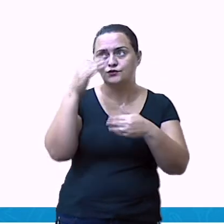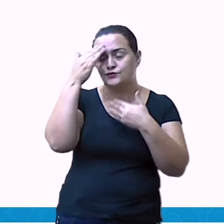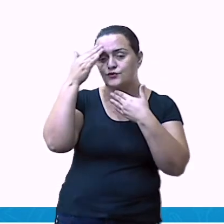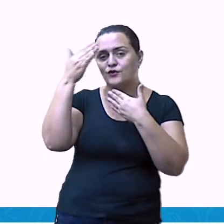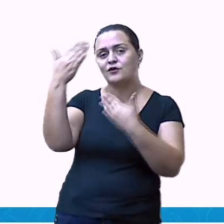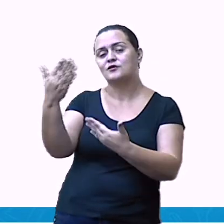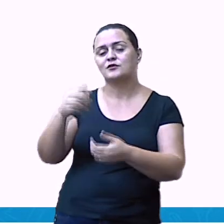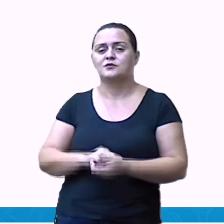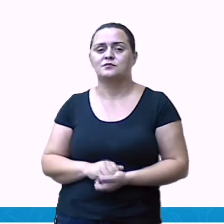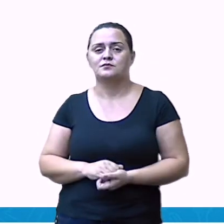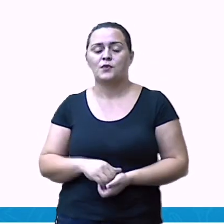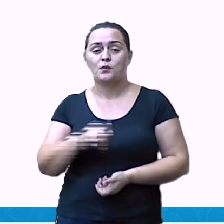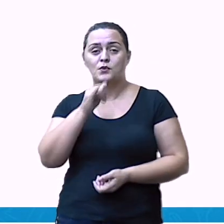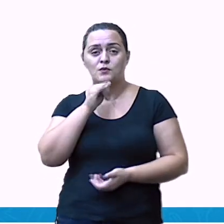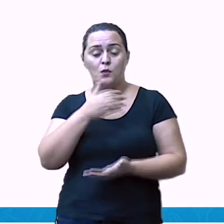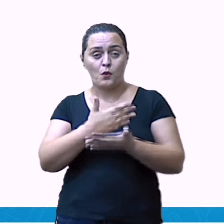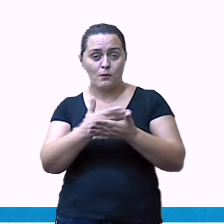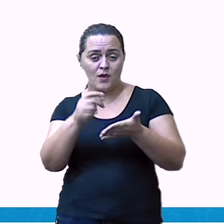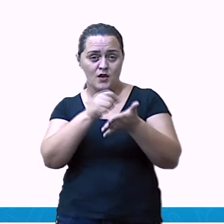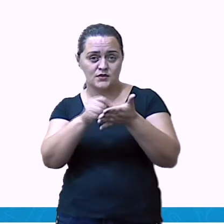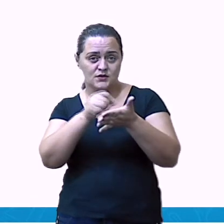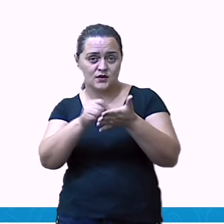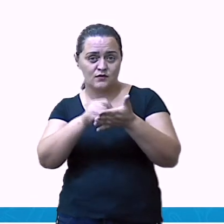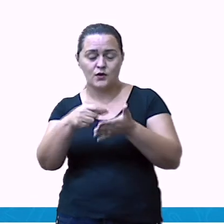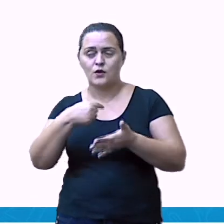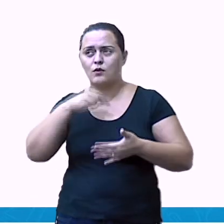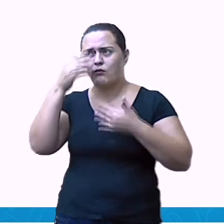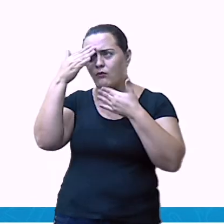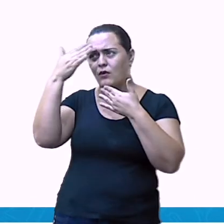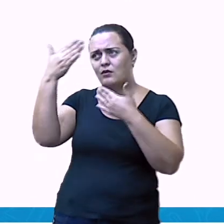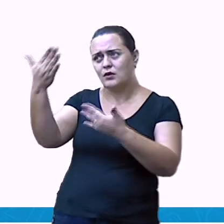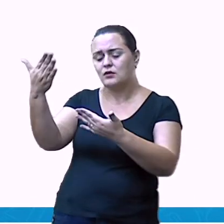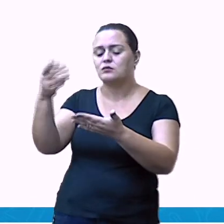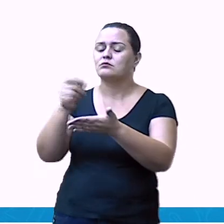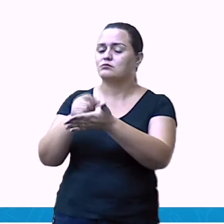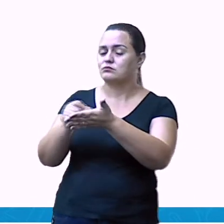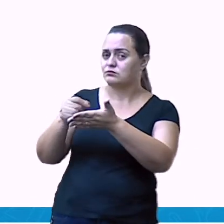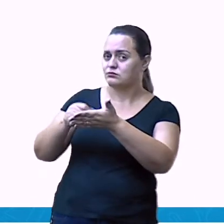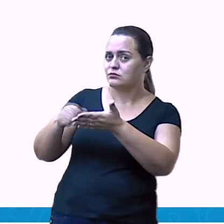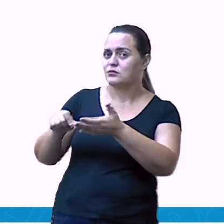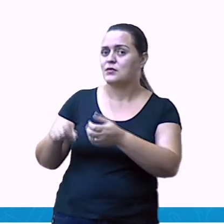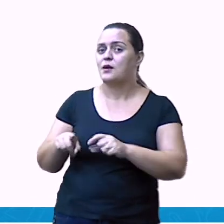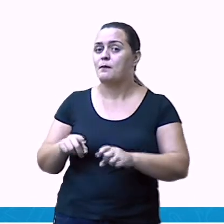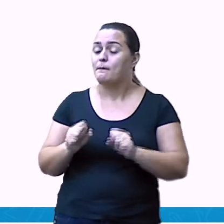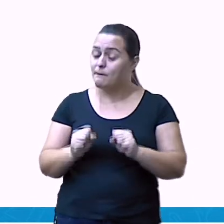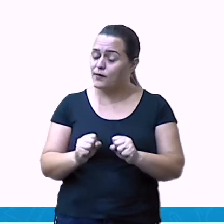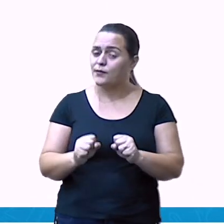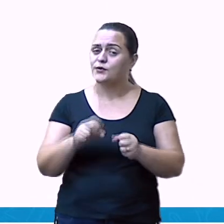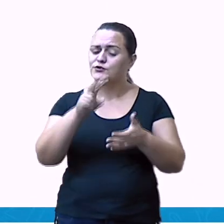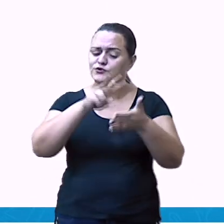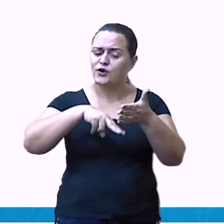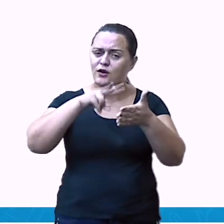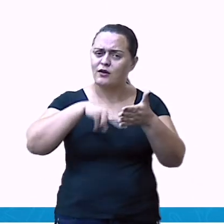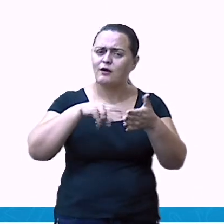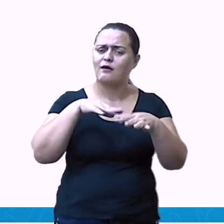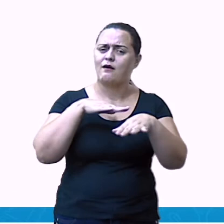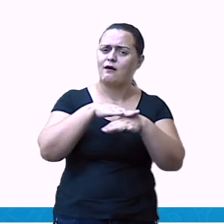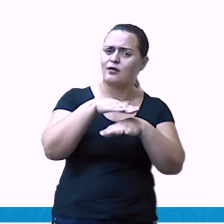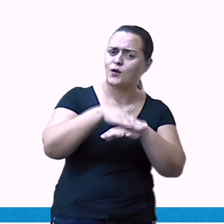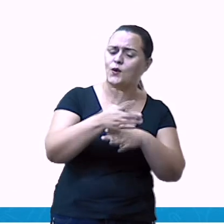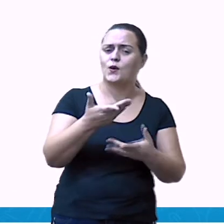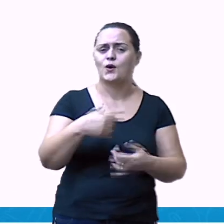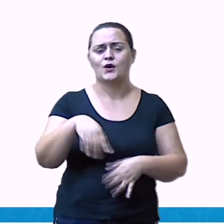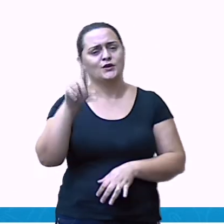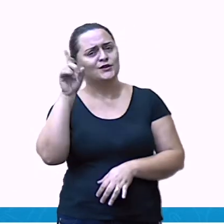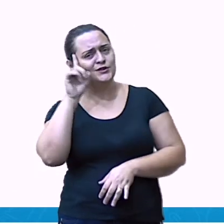com a expressão eu sou grato por. E leia todas as noites, ou todas as manhãs, ou todas